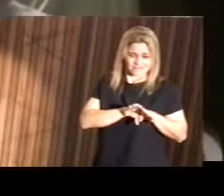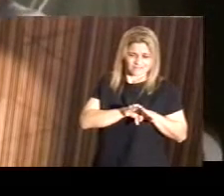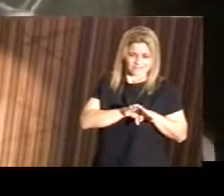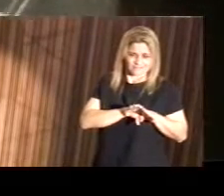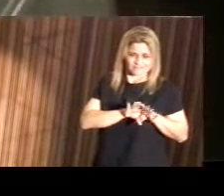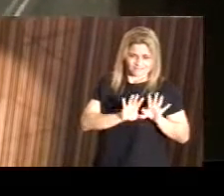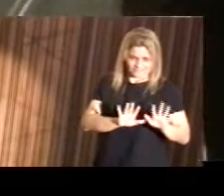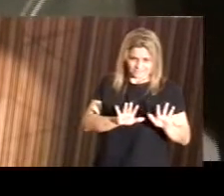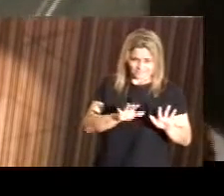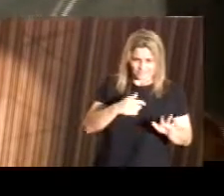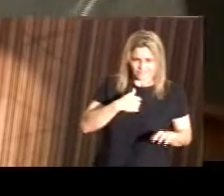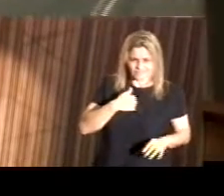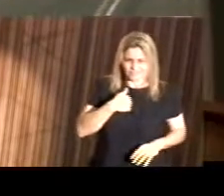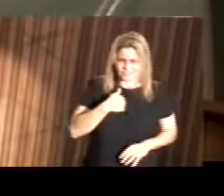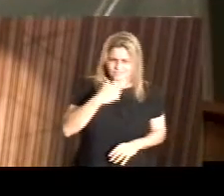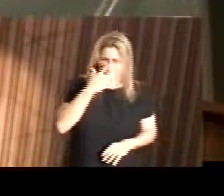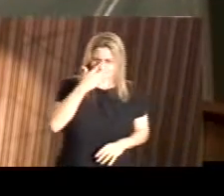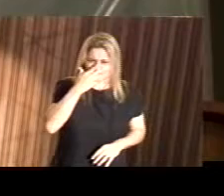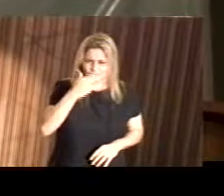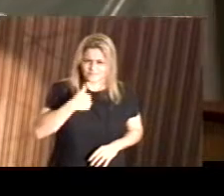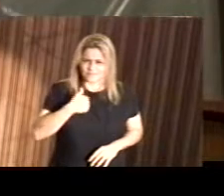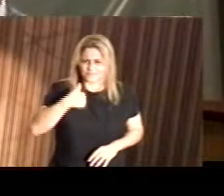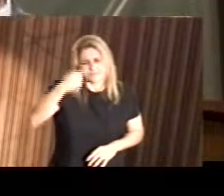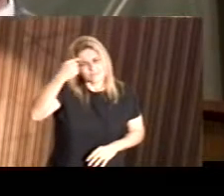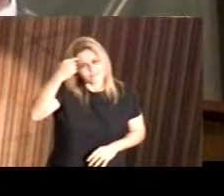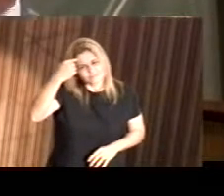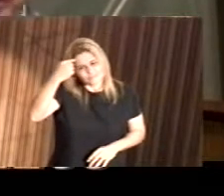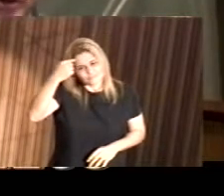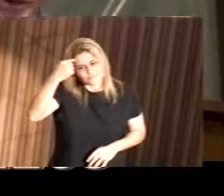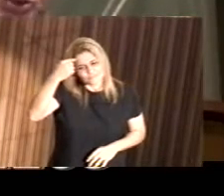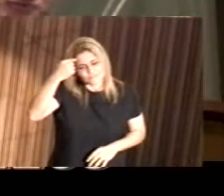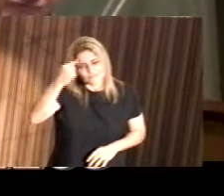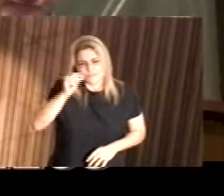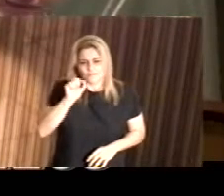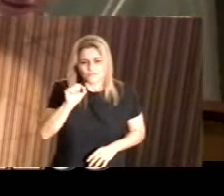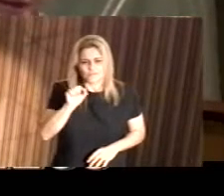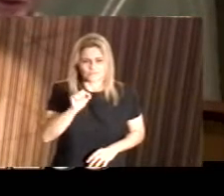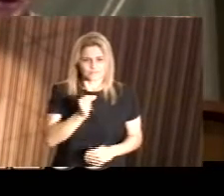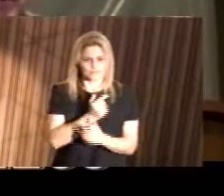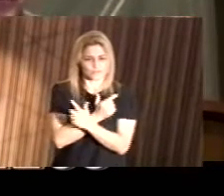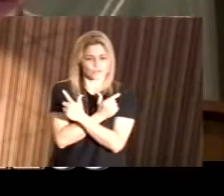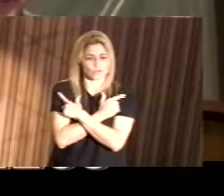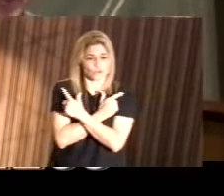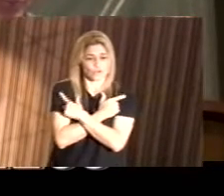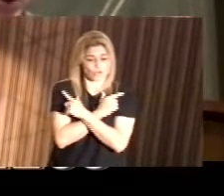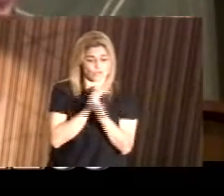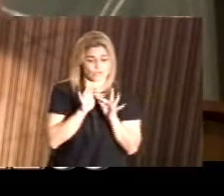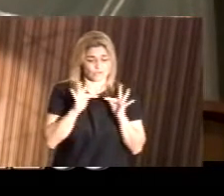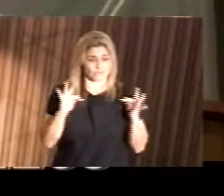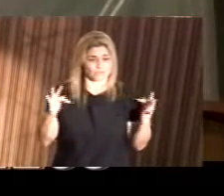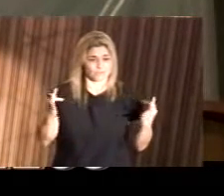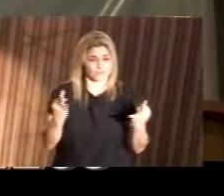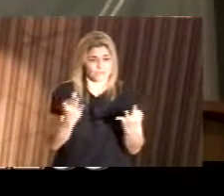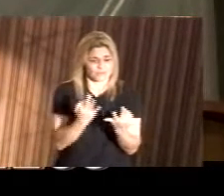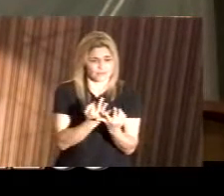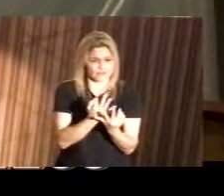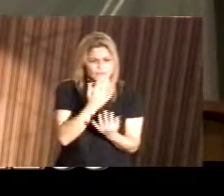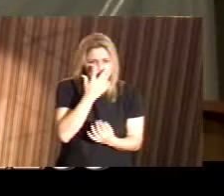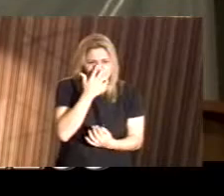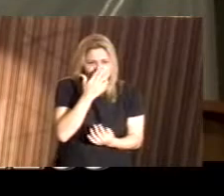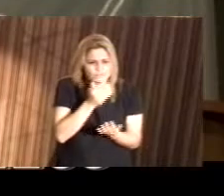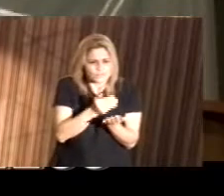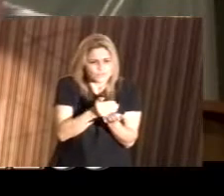A impressão que eu tenho é que com o tempo, Ló e a sua família foram pouco a pouco